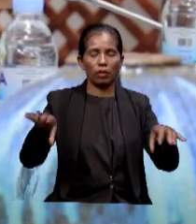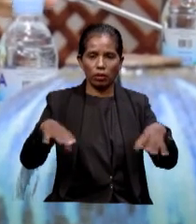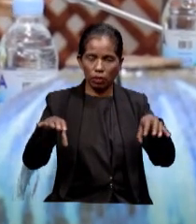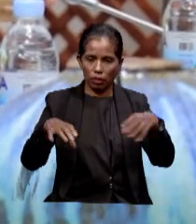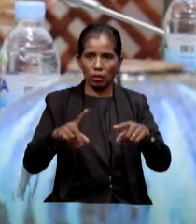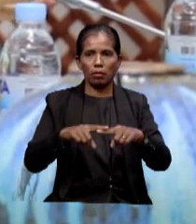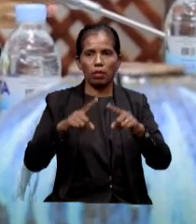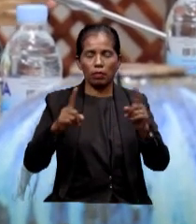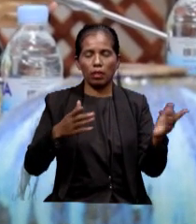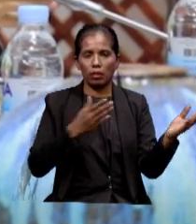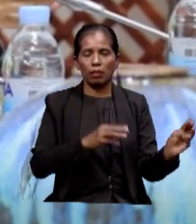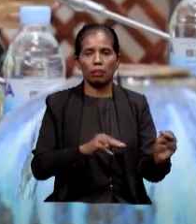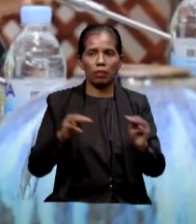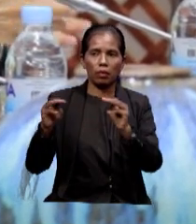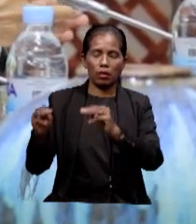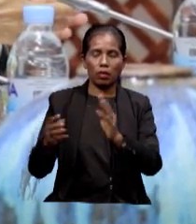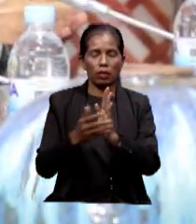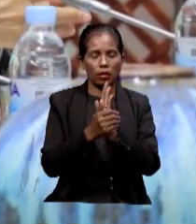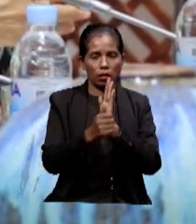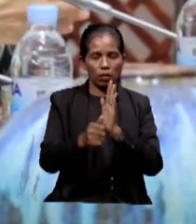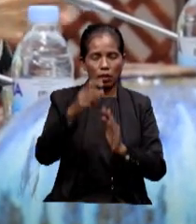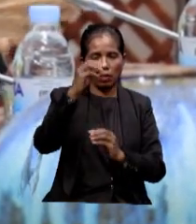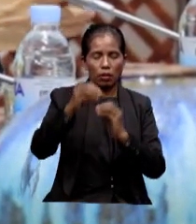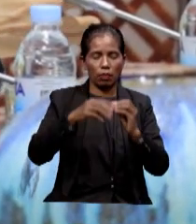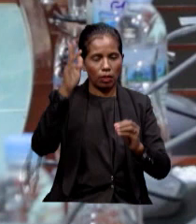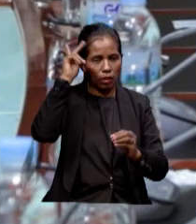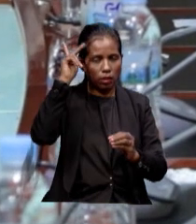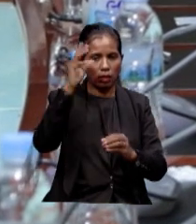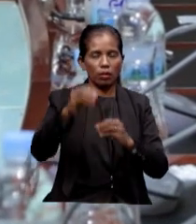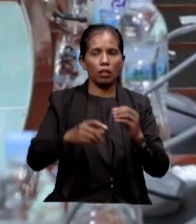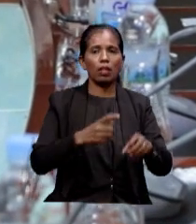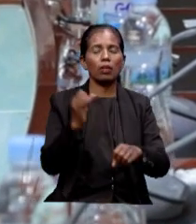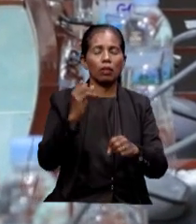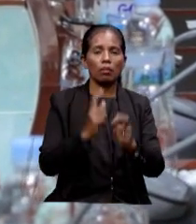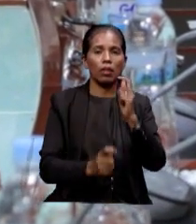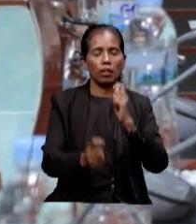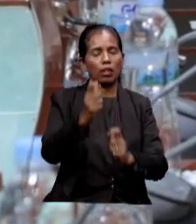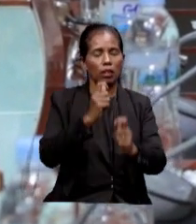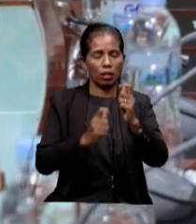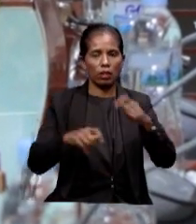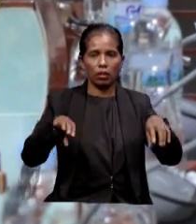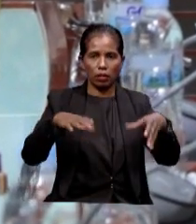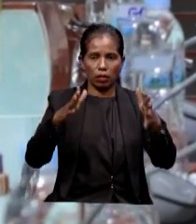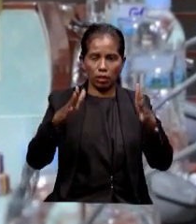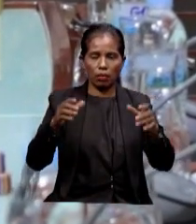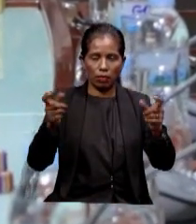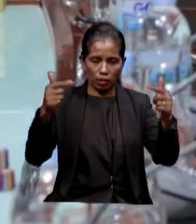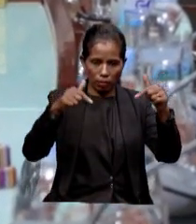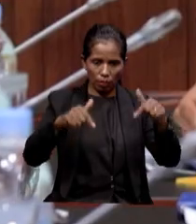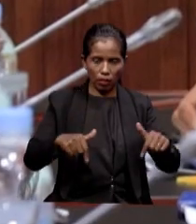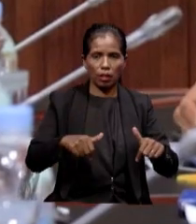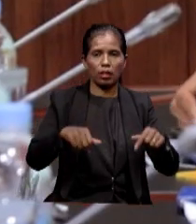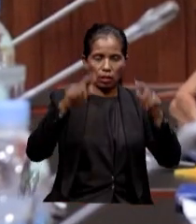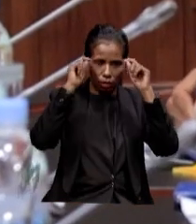serviço, mas bese transmitimos habilidade no conhecimento e liu ia área tecnologia, ato trabalhador sirene, bele mai aplica fale